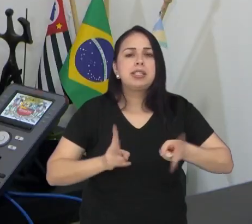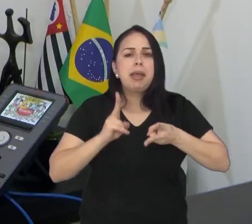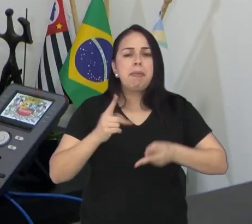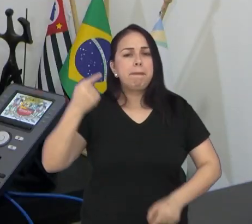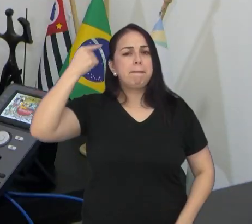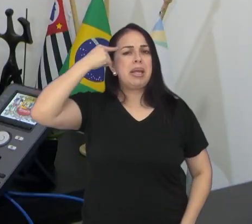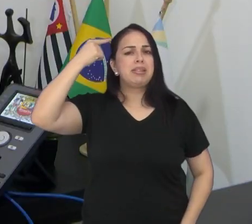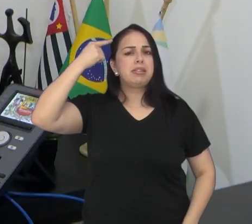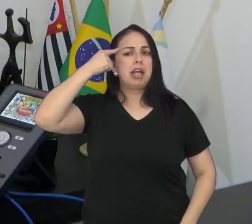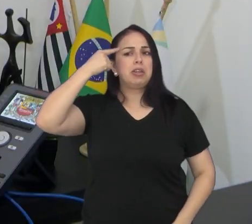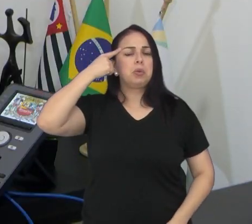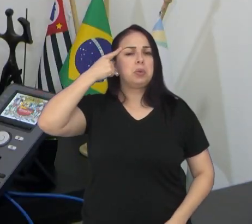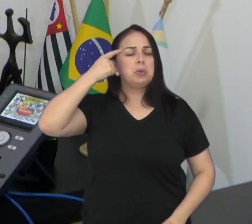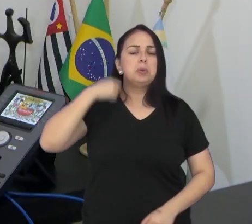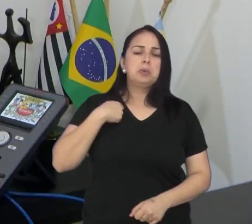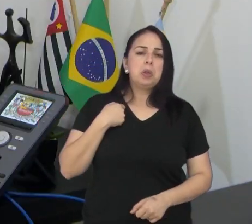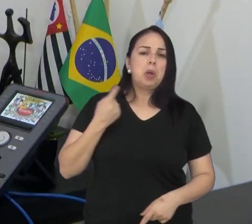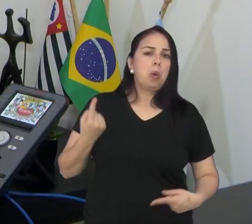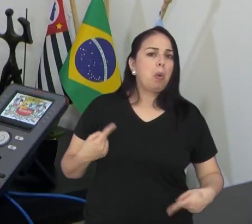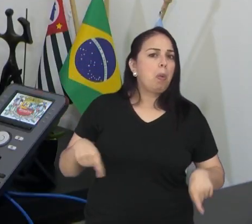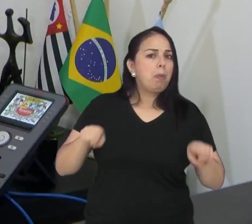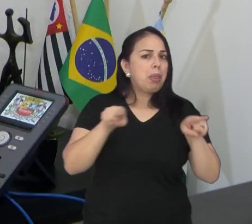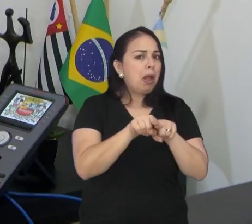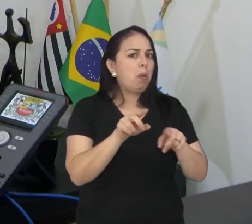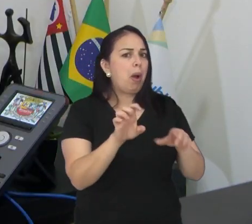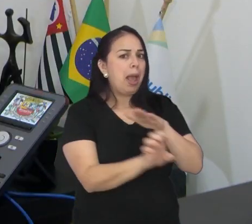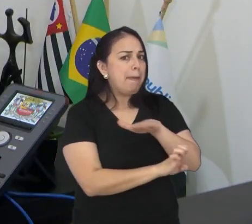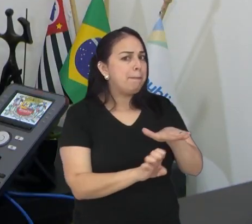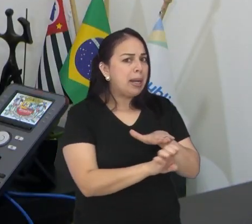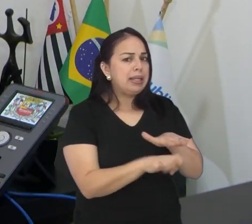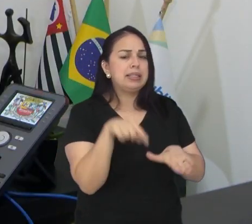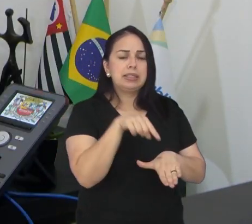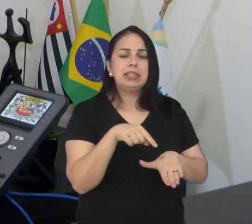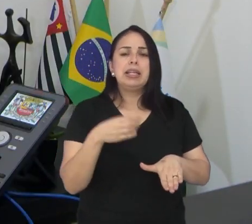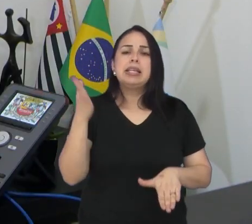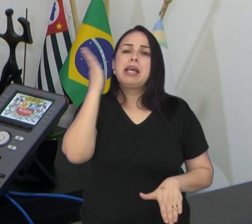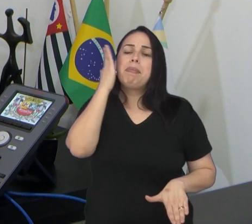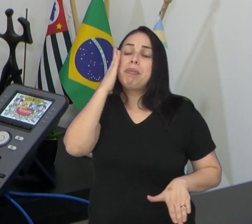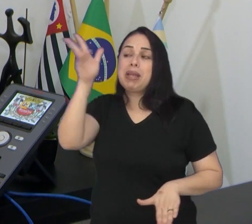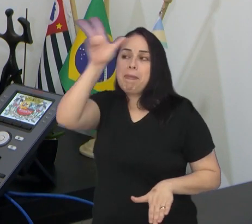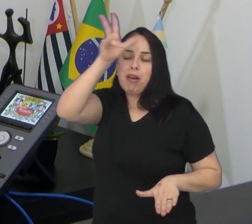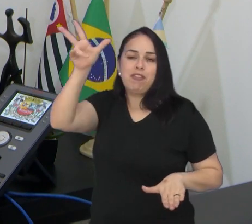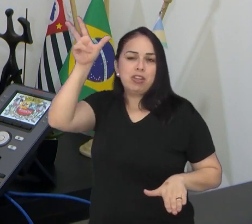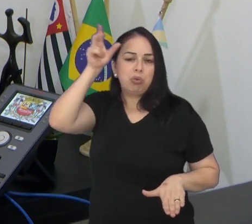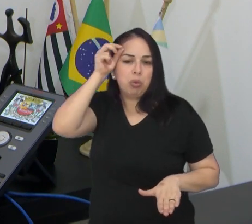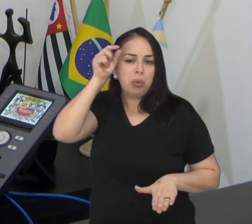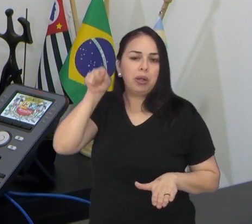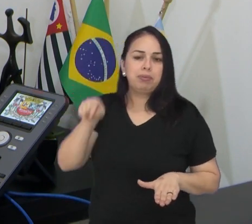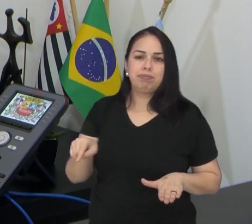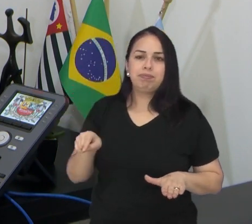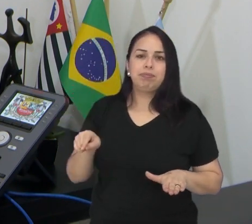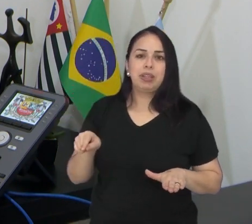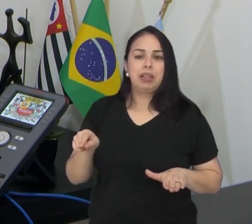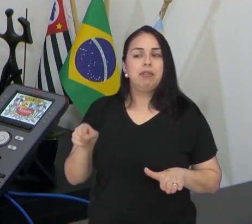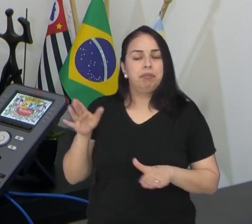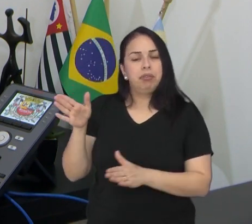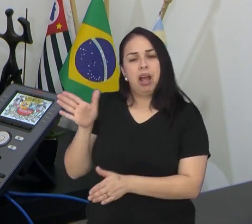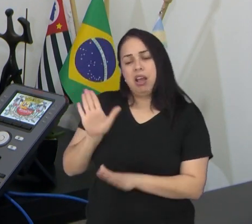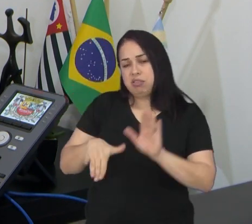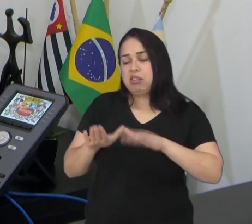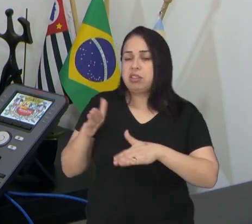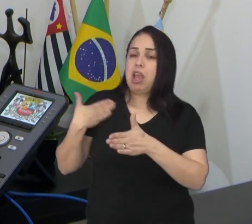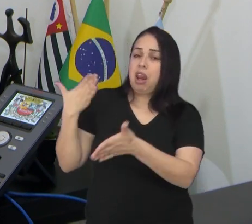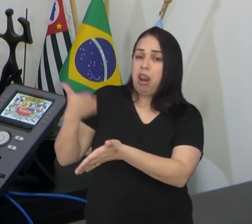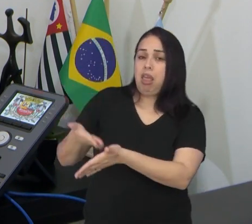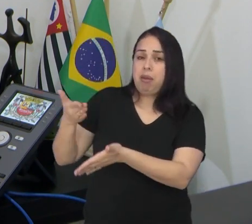gente sempre procura estar construindo isso junto com a iniciativa privada, porque sabe também que a prefeitura, o